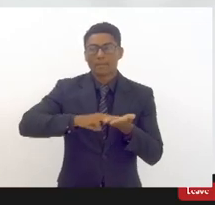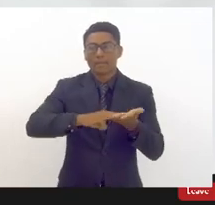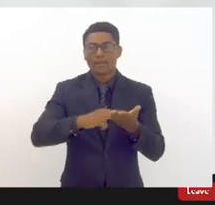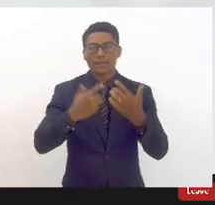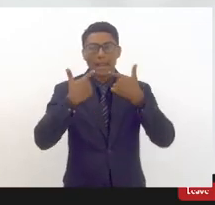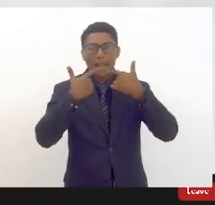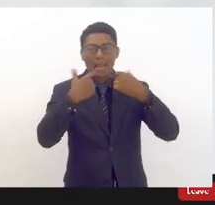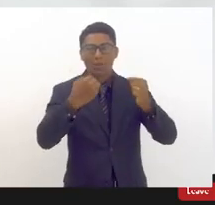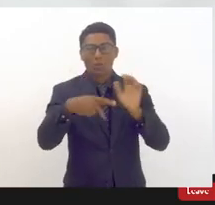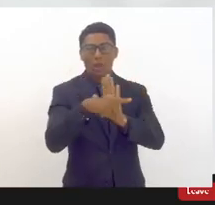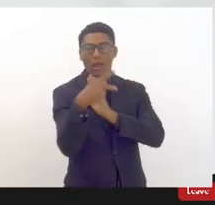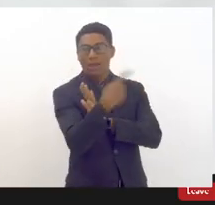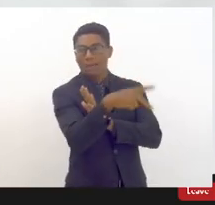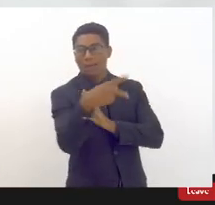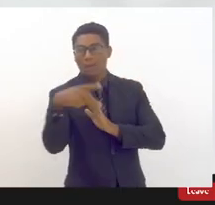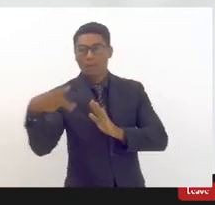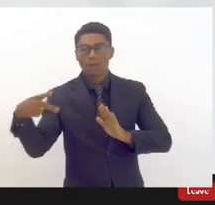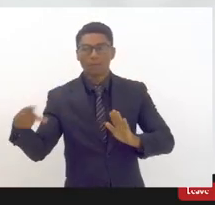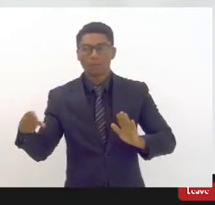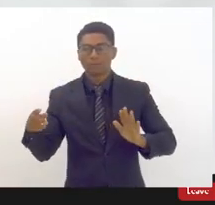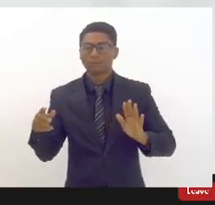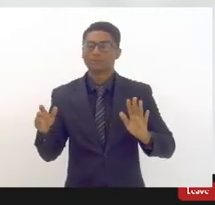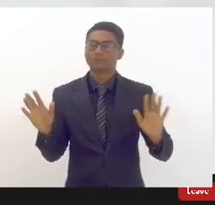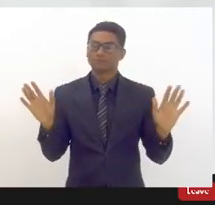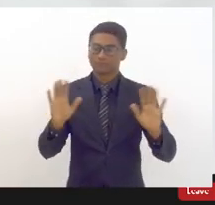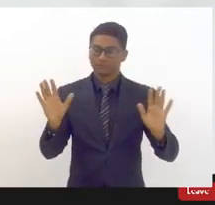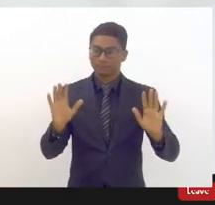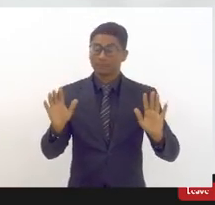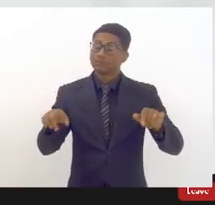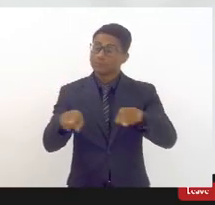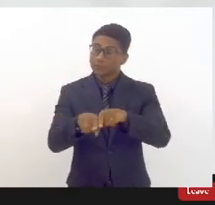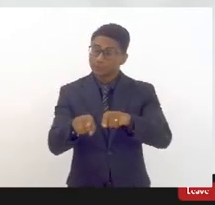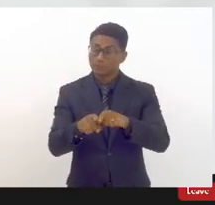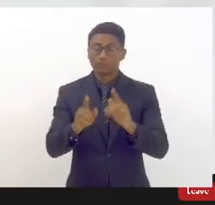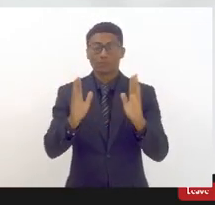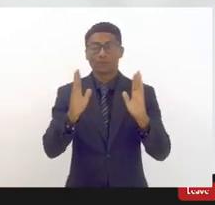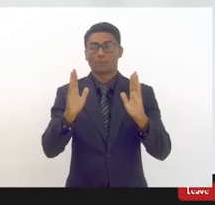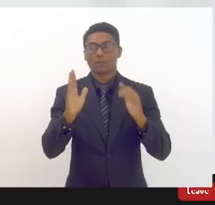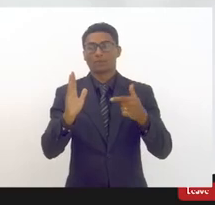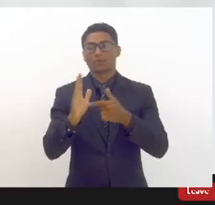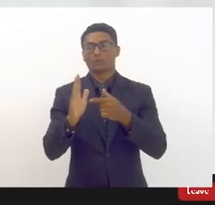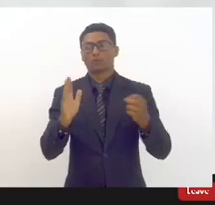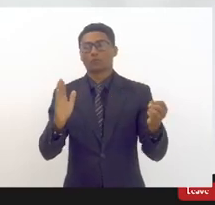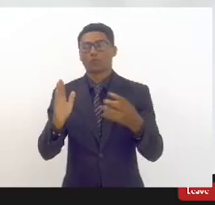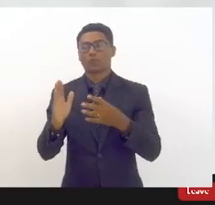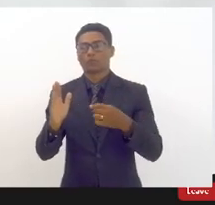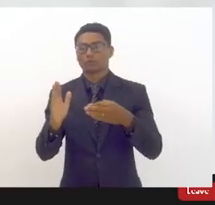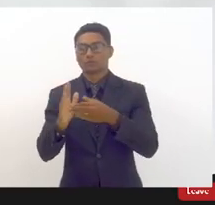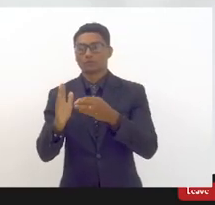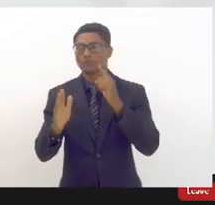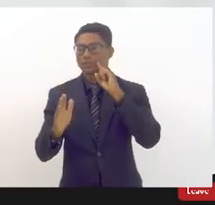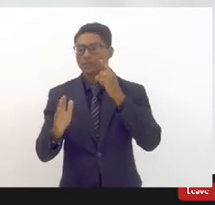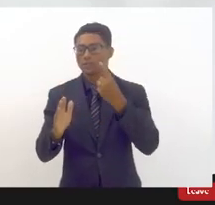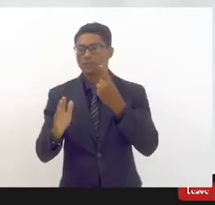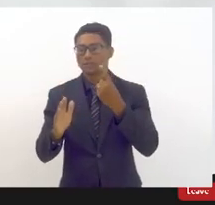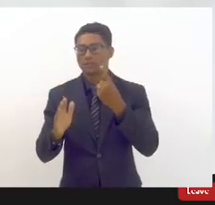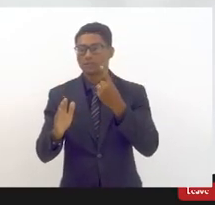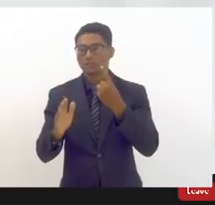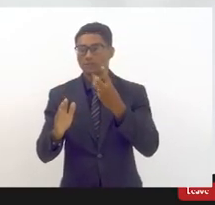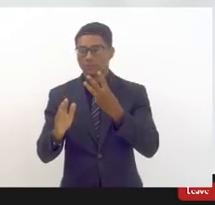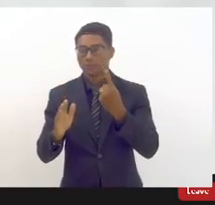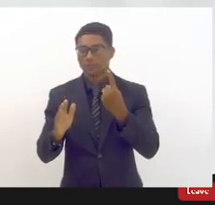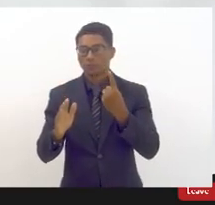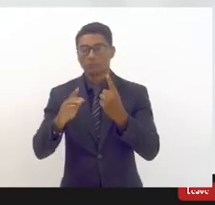do prazo de implementação que o da Anatel é previsto para 31 de dezembro do próximo ano. Vale destacar